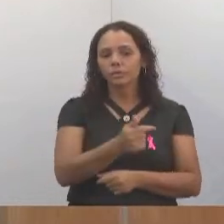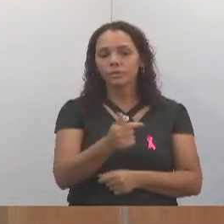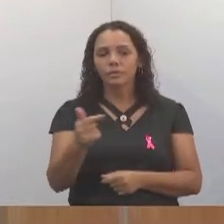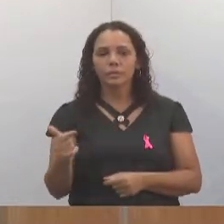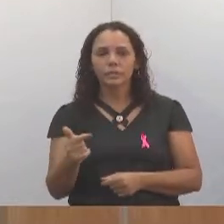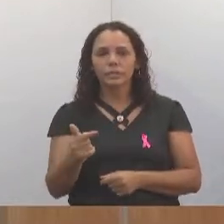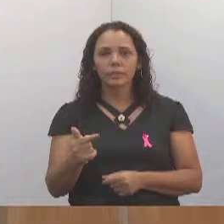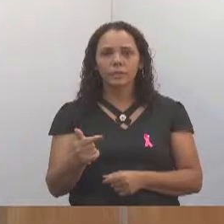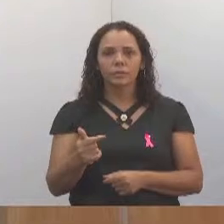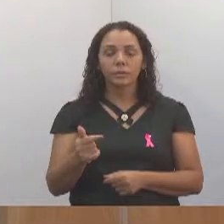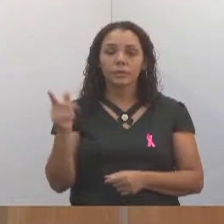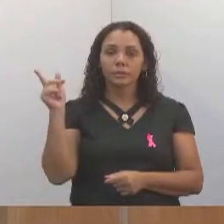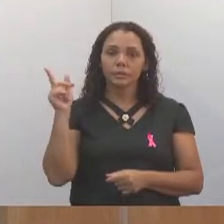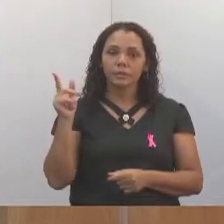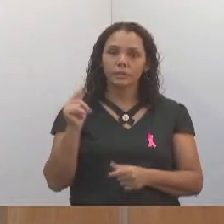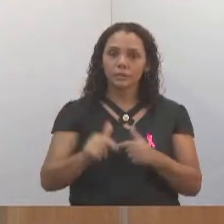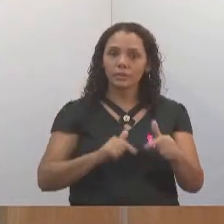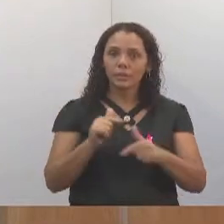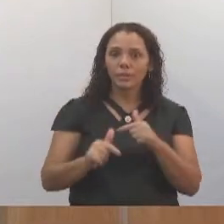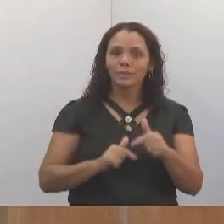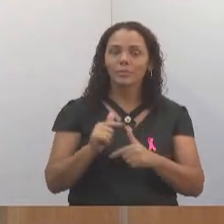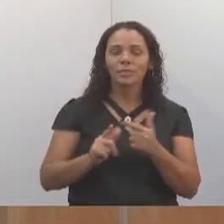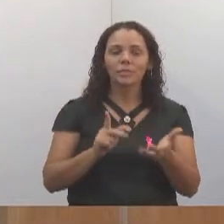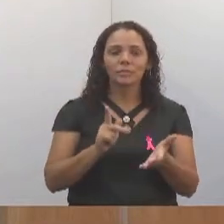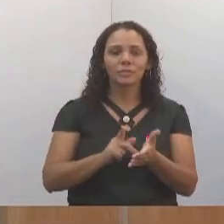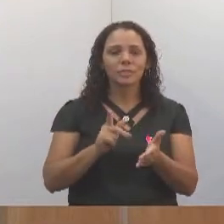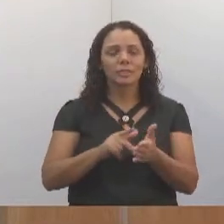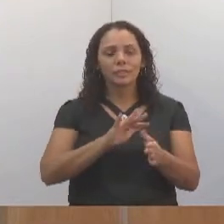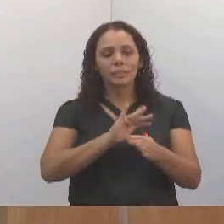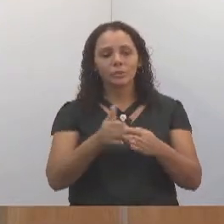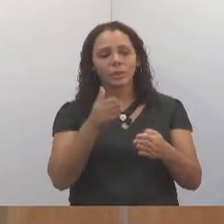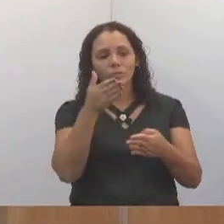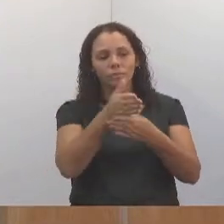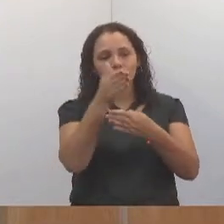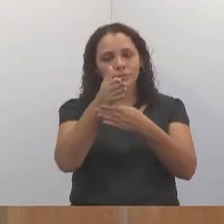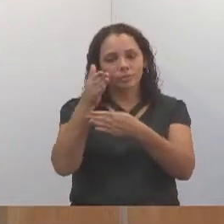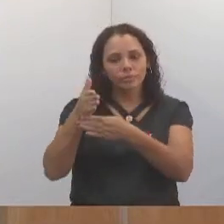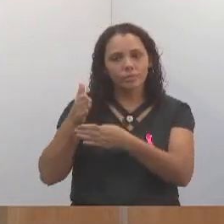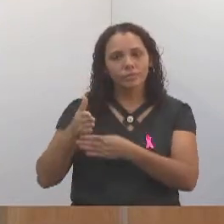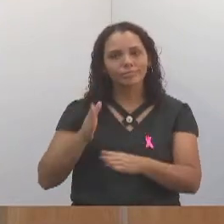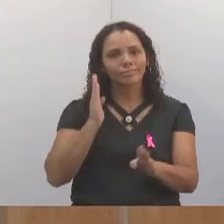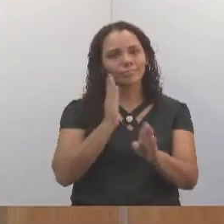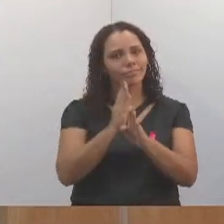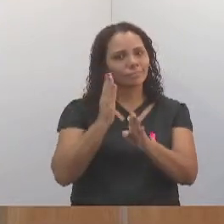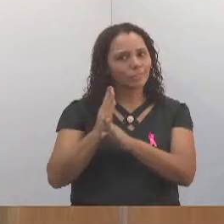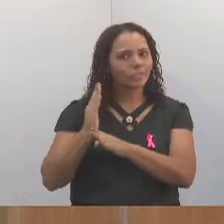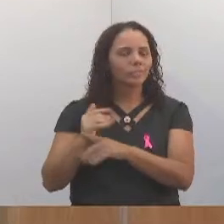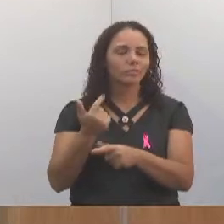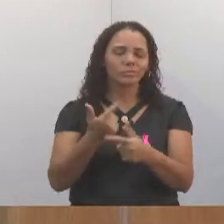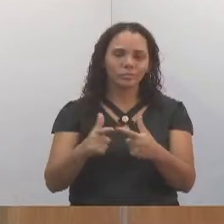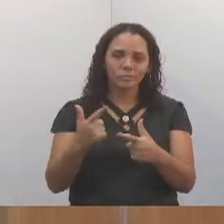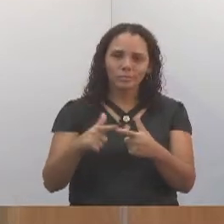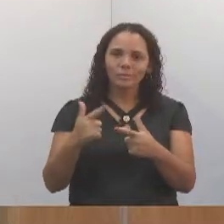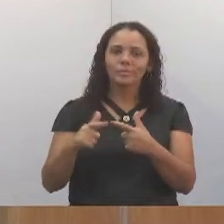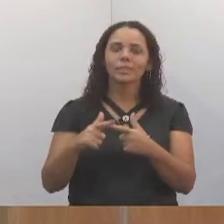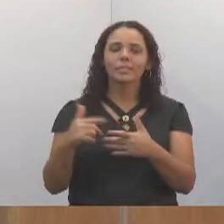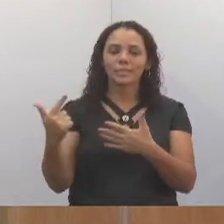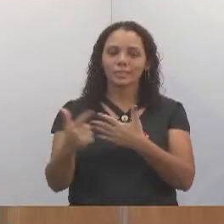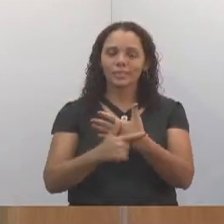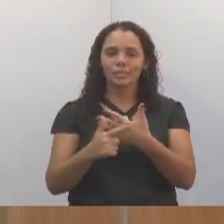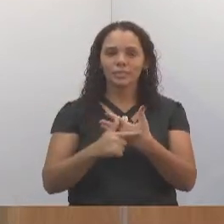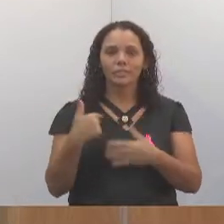foi muito intensa. Percorri muitos bairros da cidade e detectei alguns problemas. E é a função do